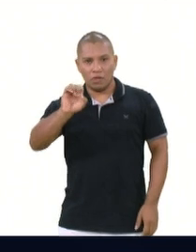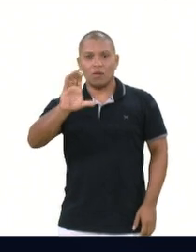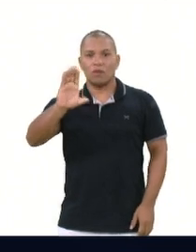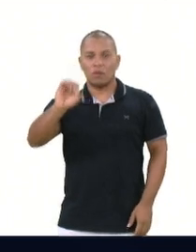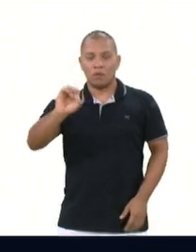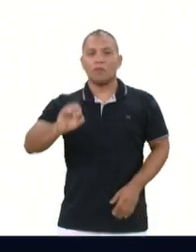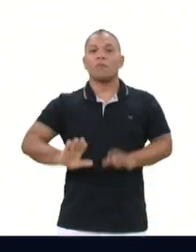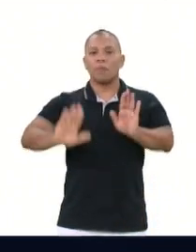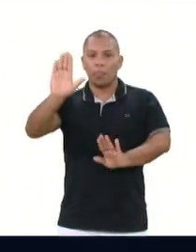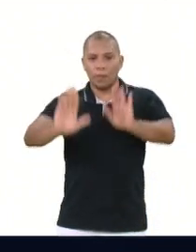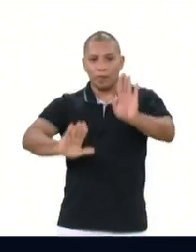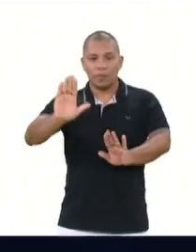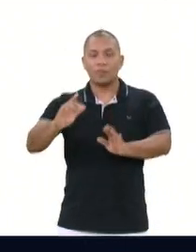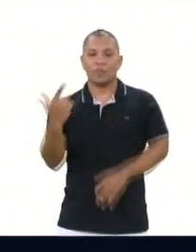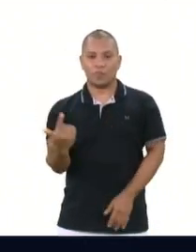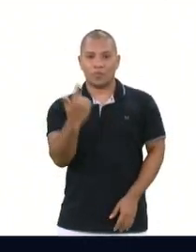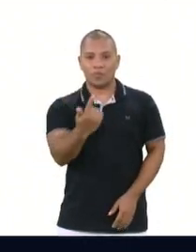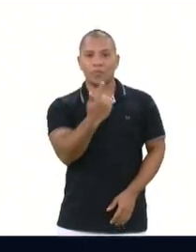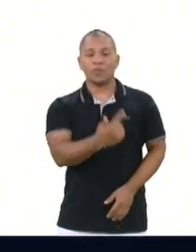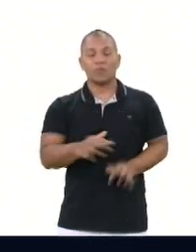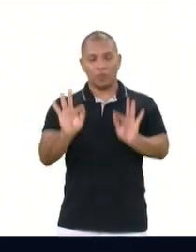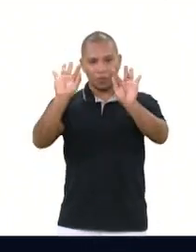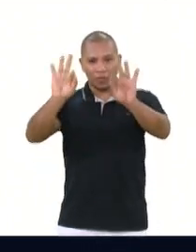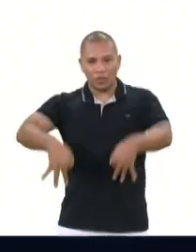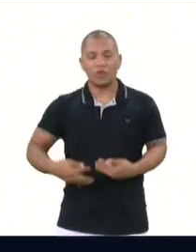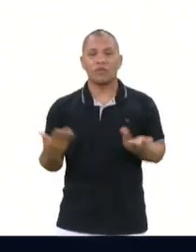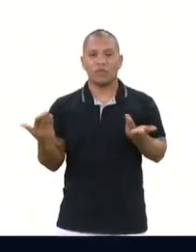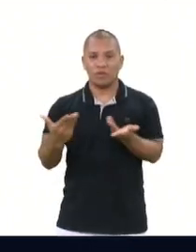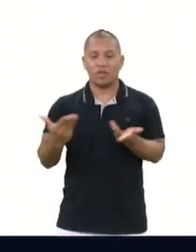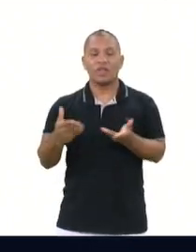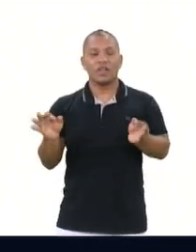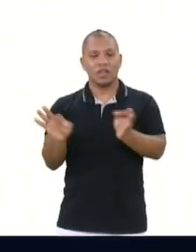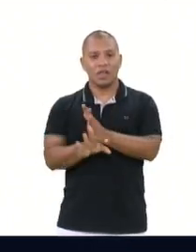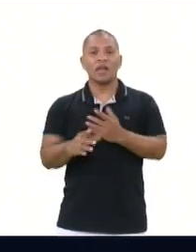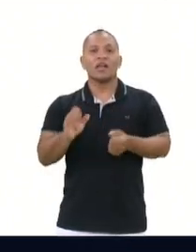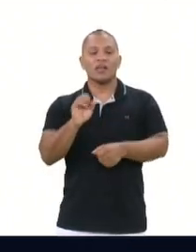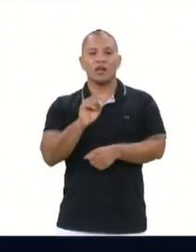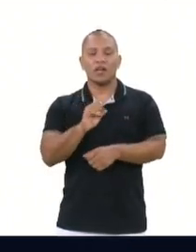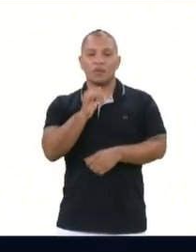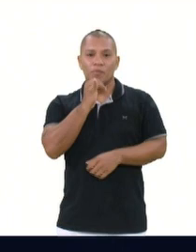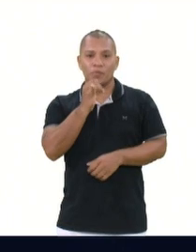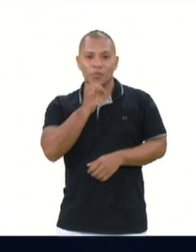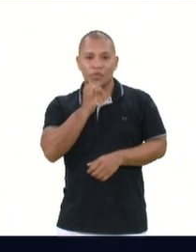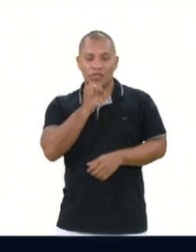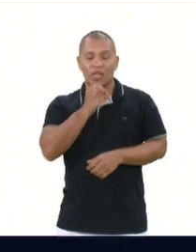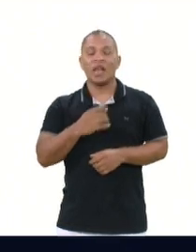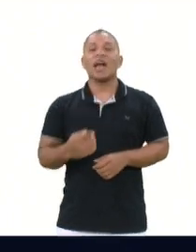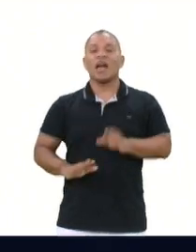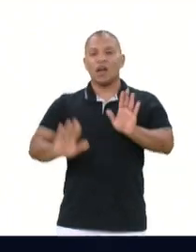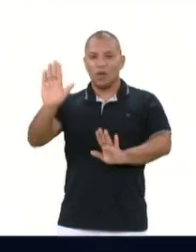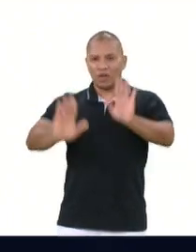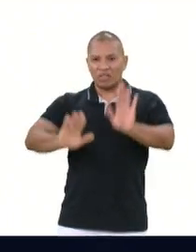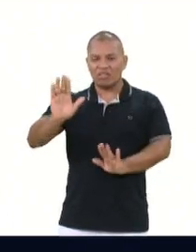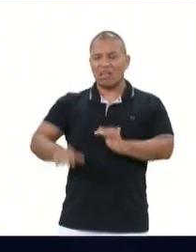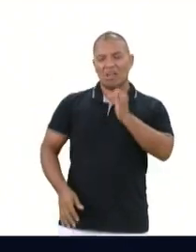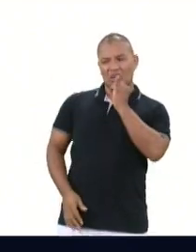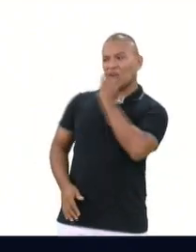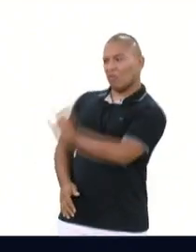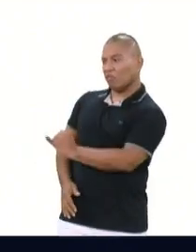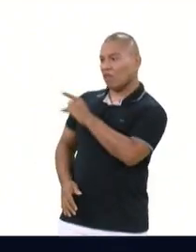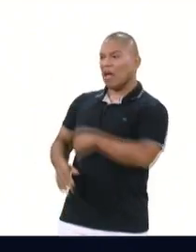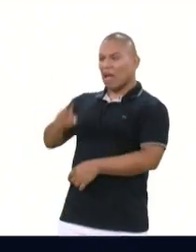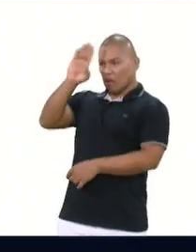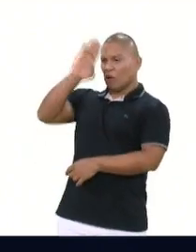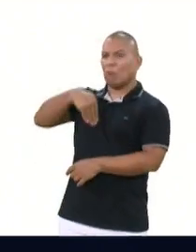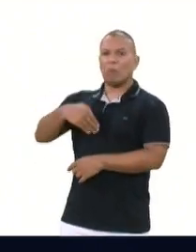2 minutos para as considerações finais. Se um candidato citar um outro de modo ofensivo, a produção do debate